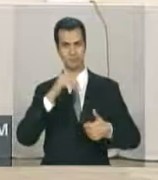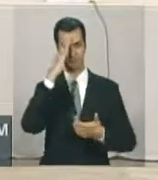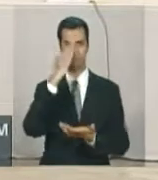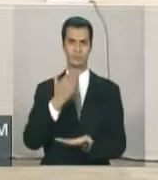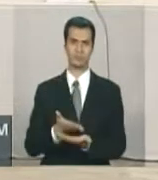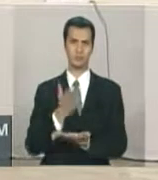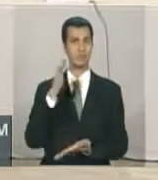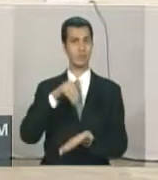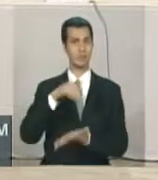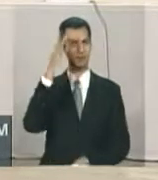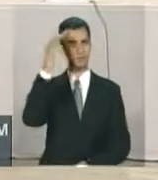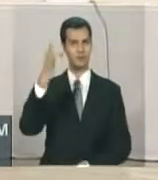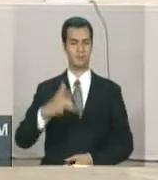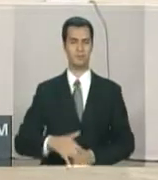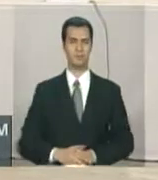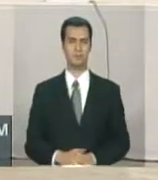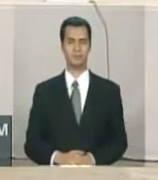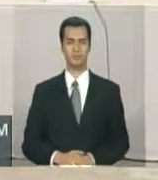reconhecido até amanhã.